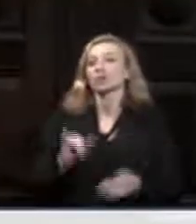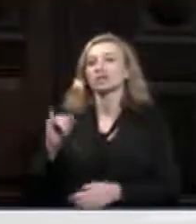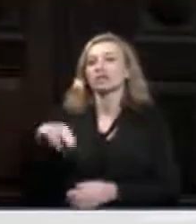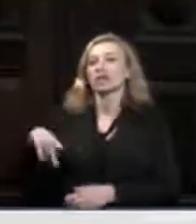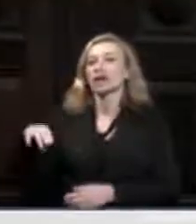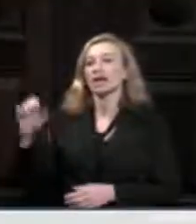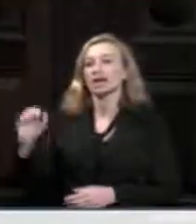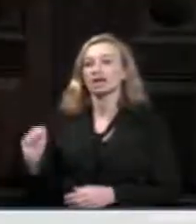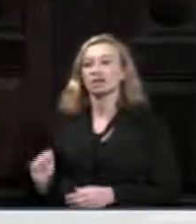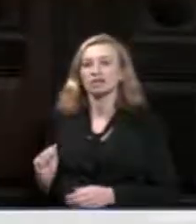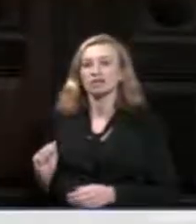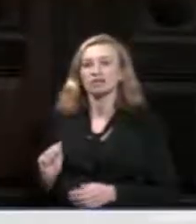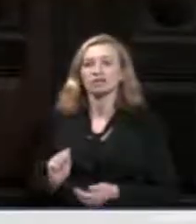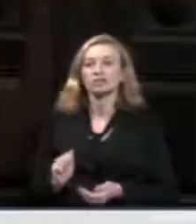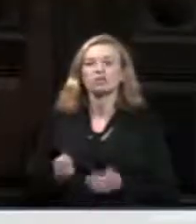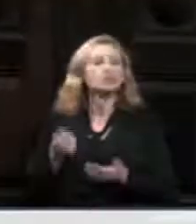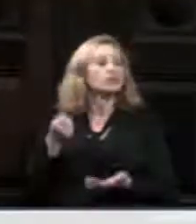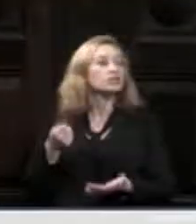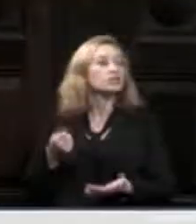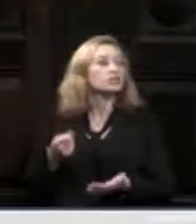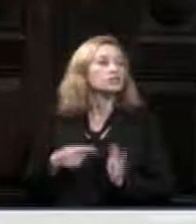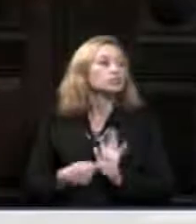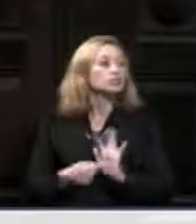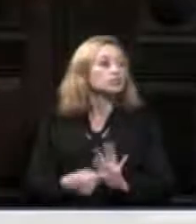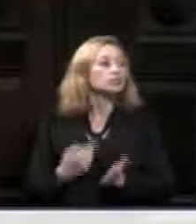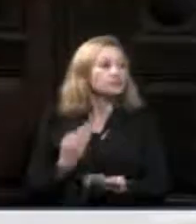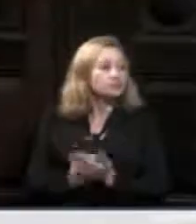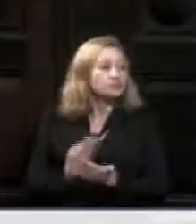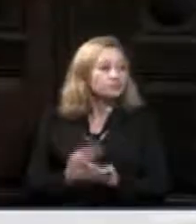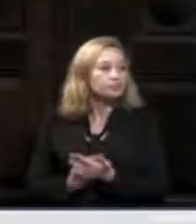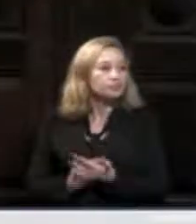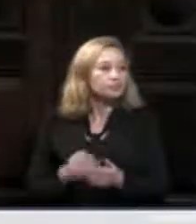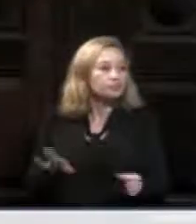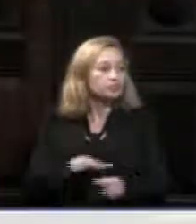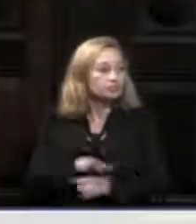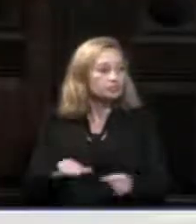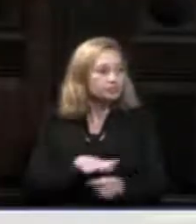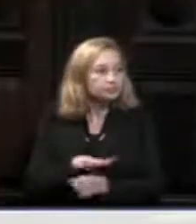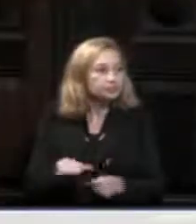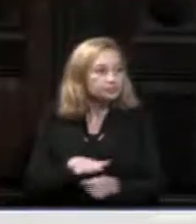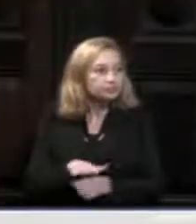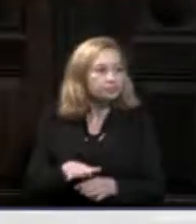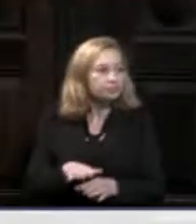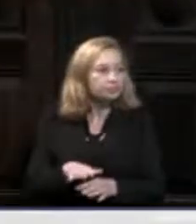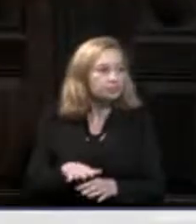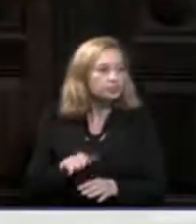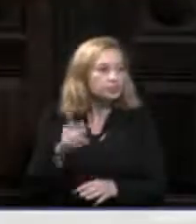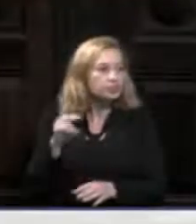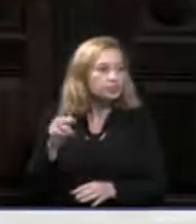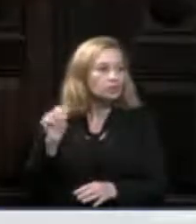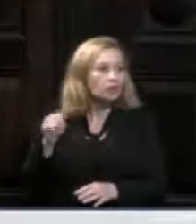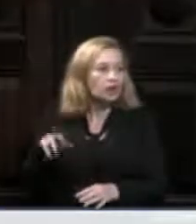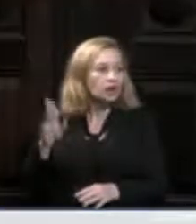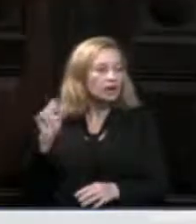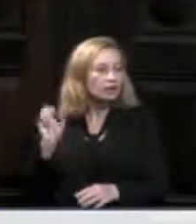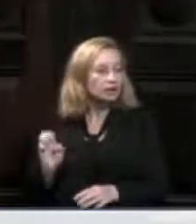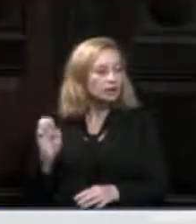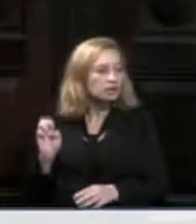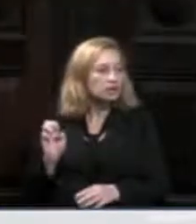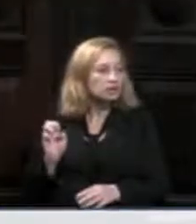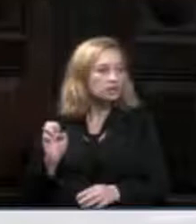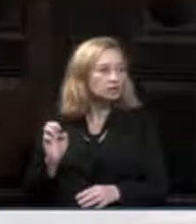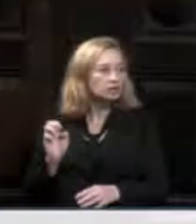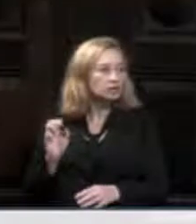afirma que os estudos indicam que a área do Parque da Costa do Sol deve ser